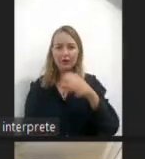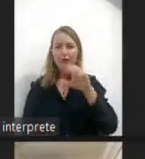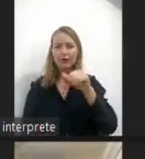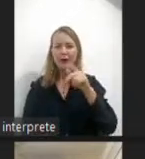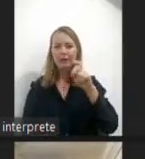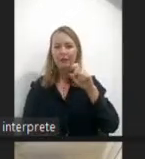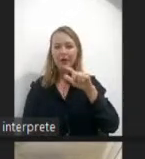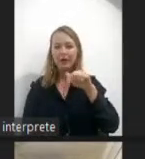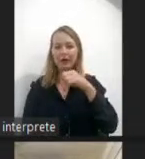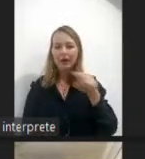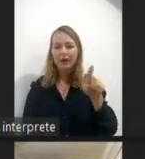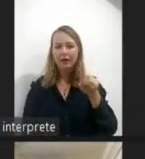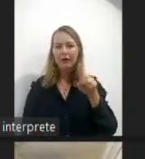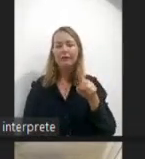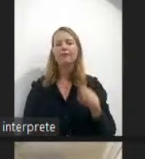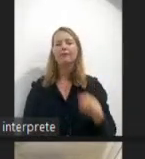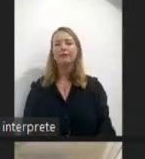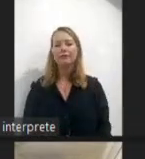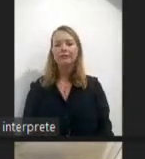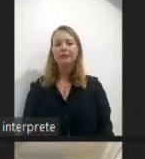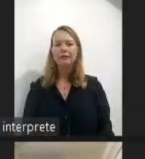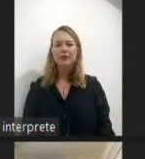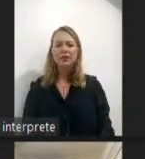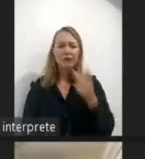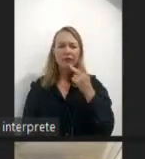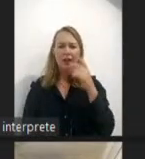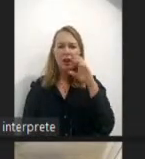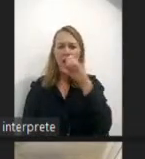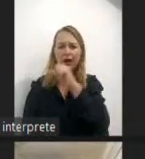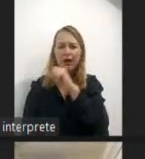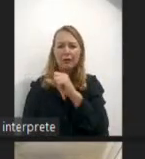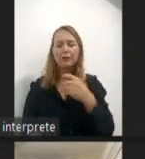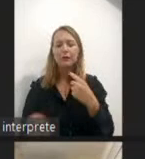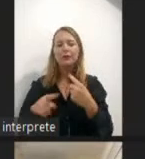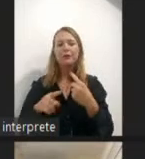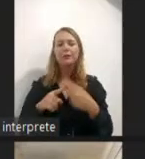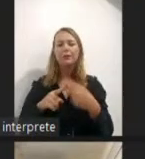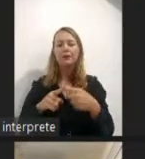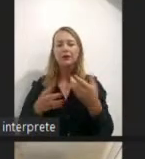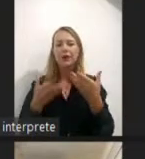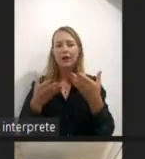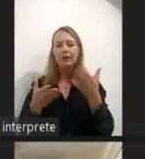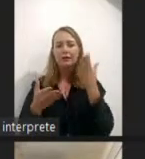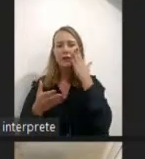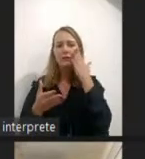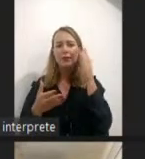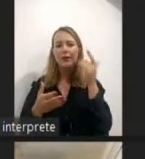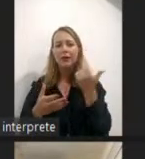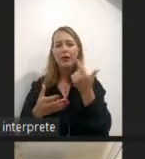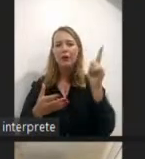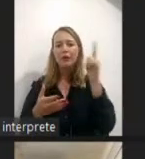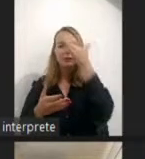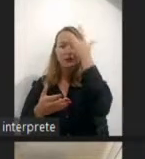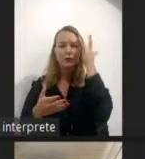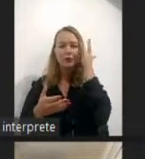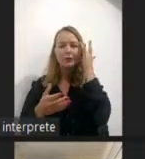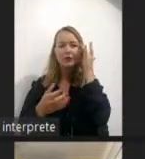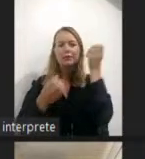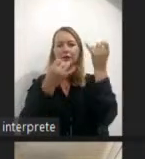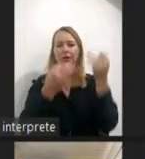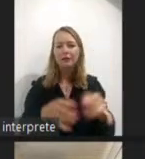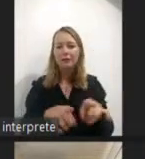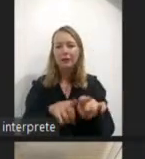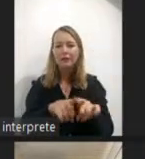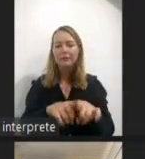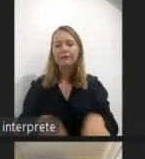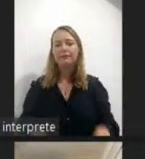fala vai ser rápida, exatamente para poder ouvir outras pessoas, mas eu gostaria de